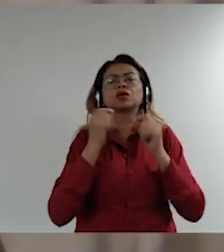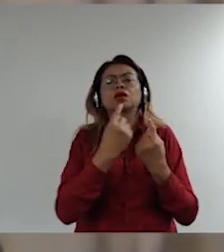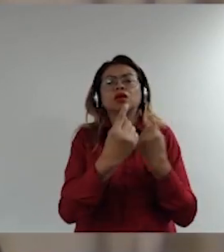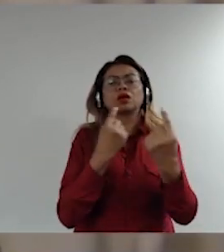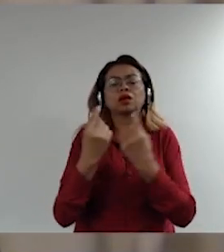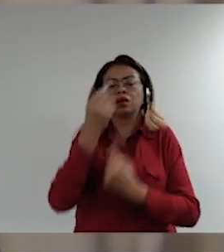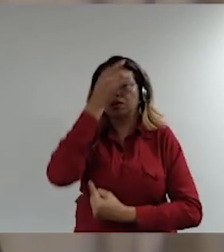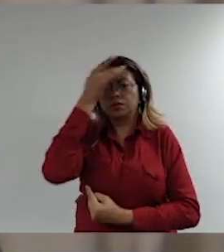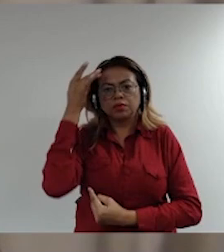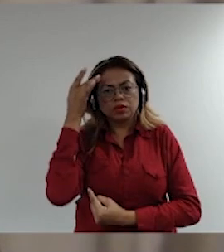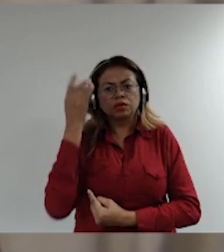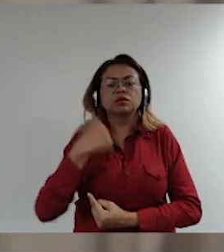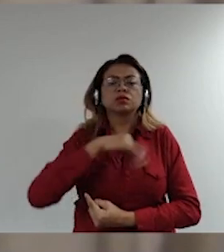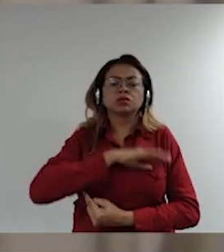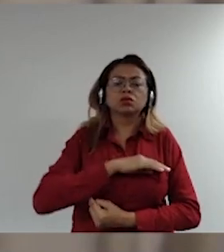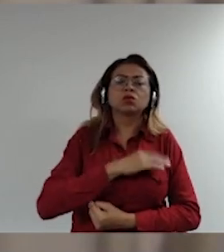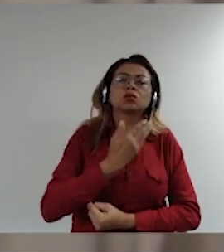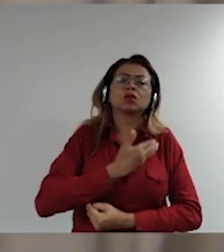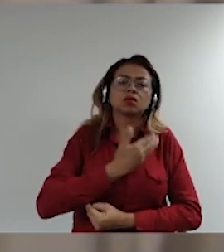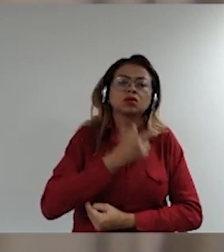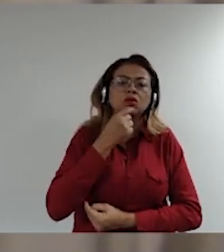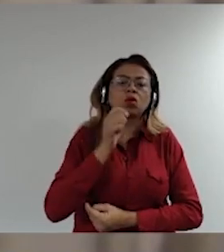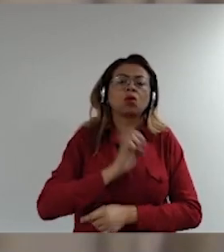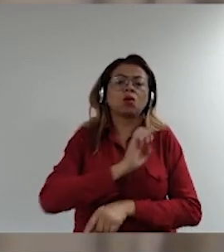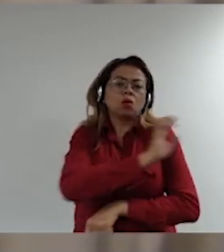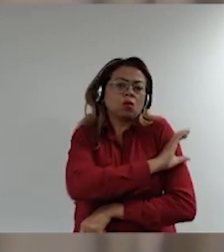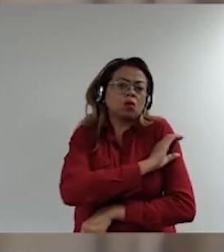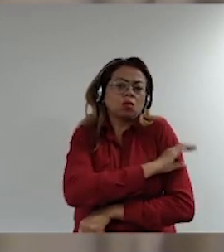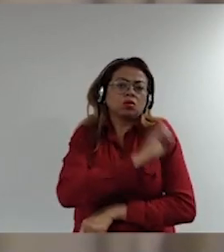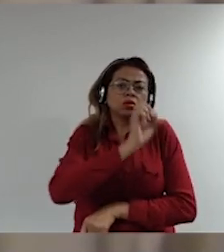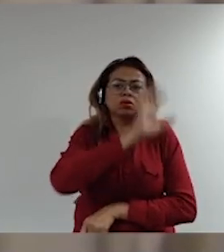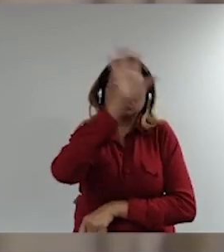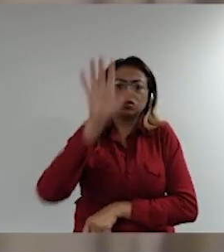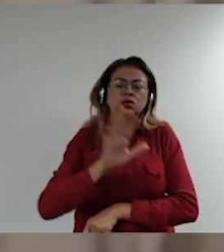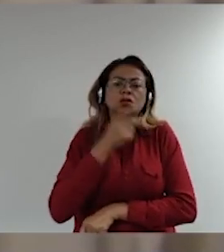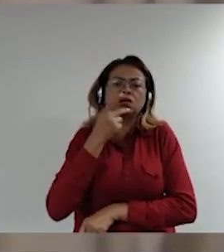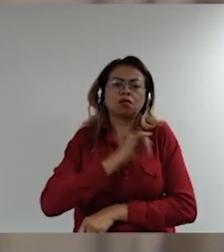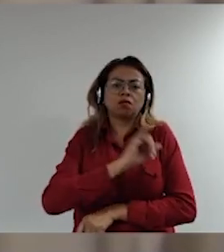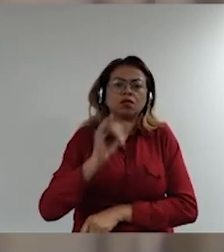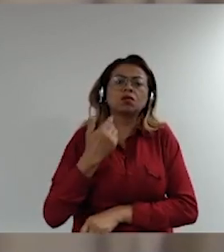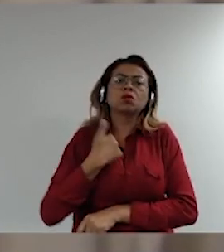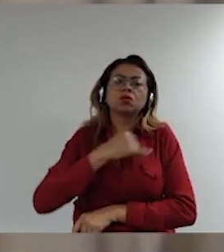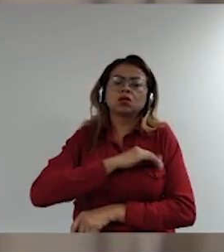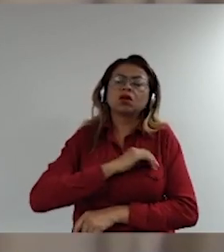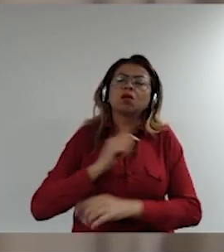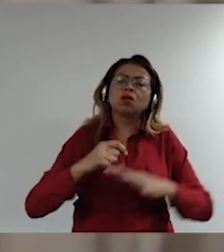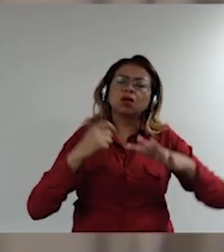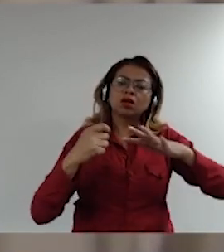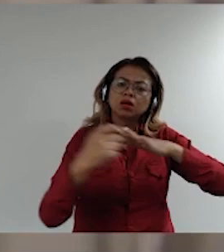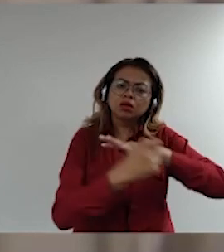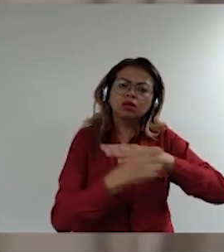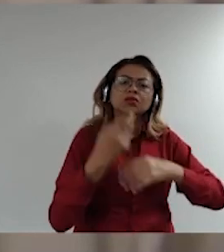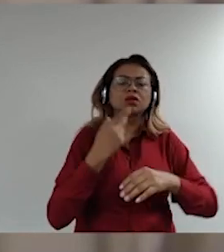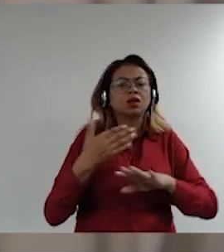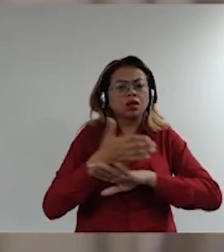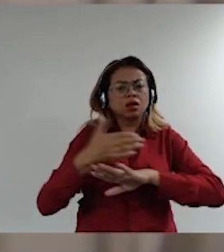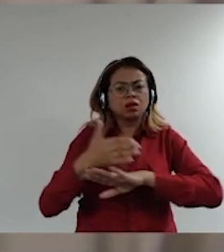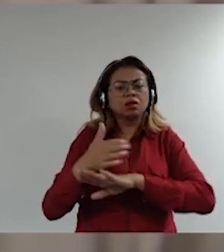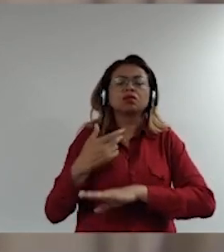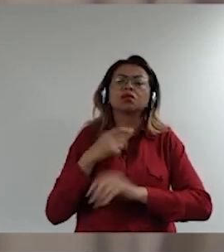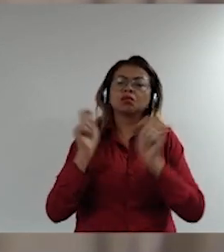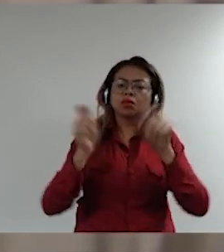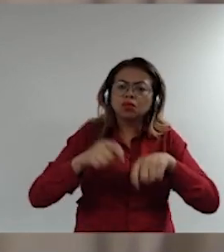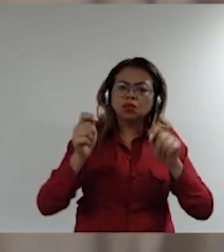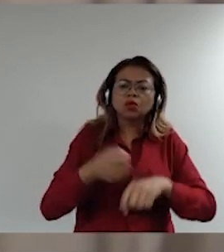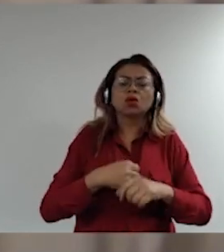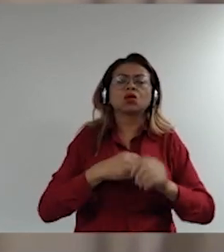vocês, como nosso querido coordenador nacional Pedro falou. Acessem as nossas redes sociais, acessem os nossos